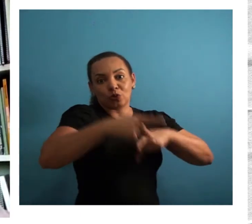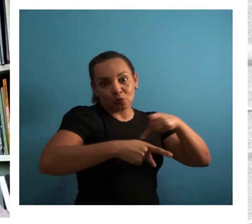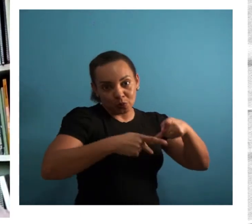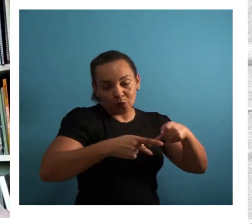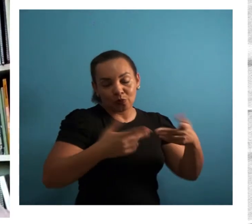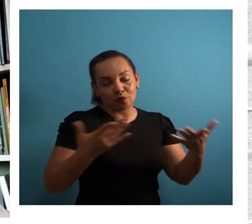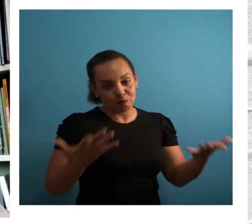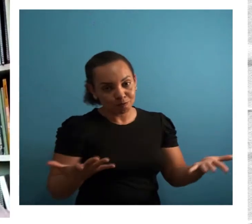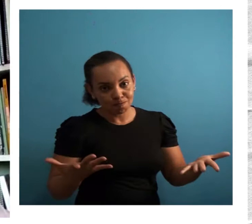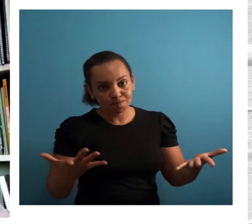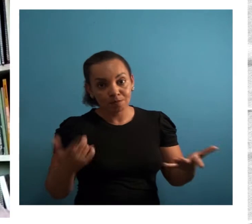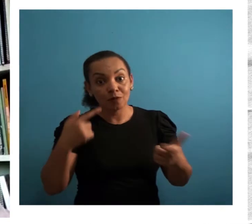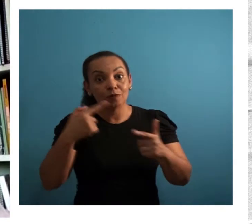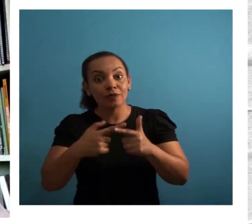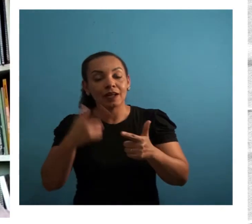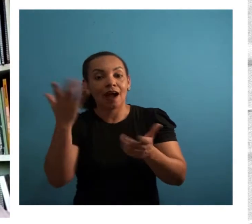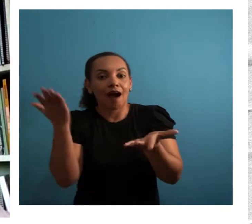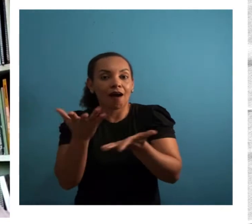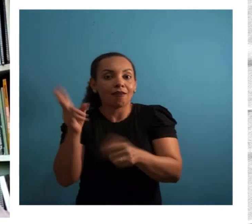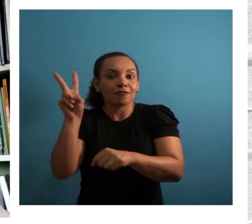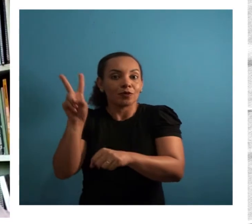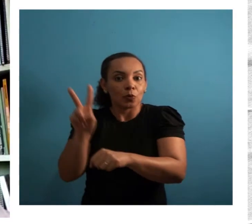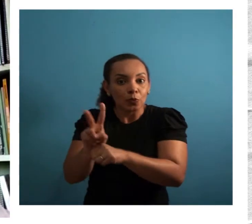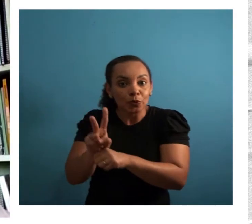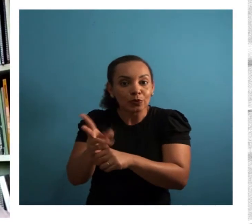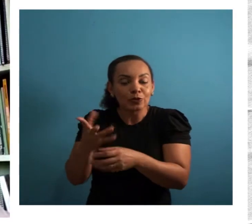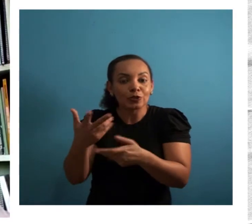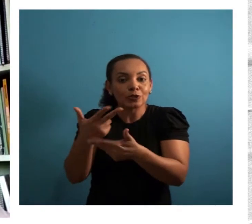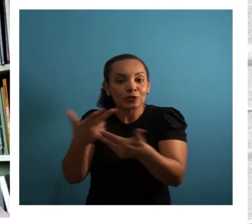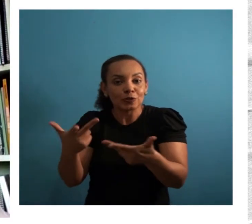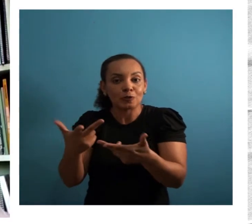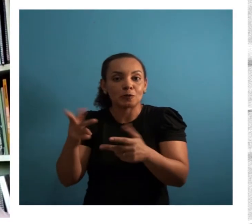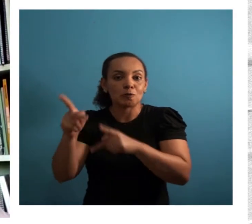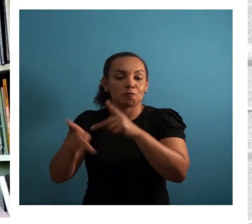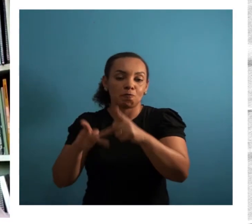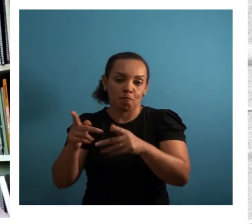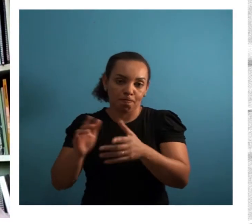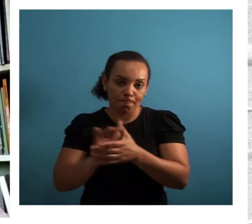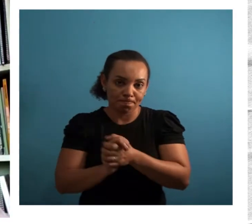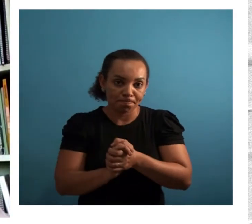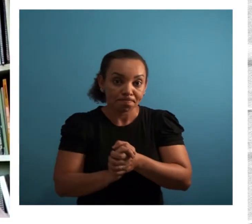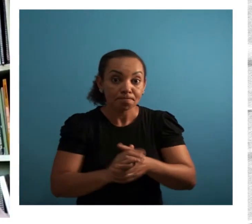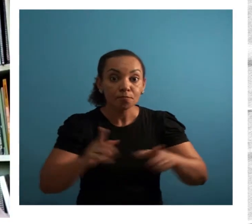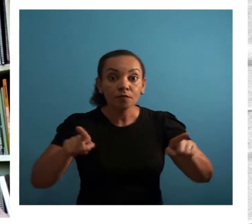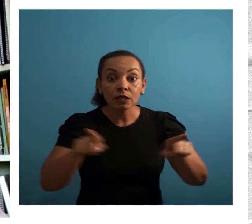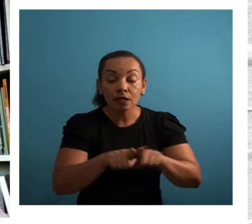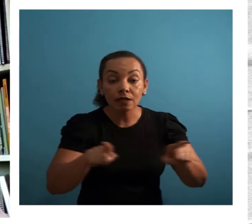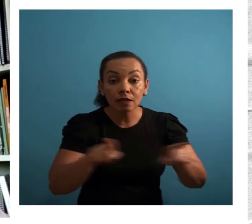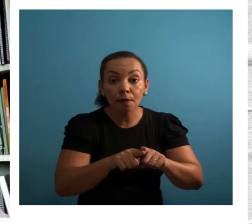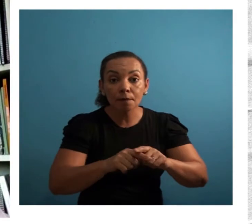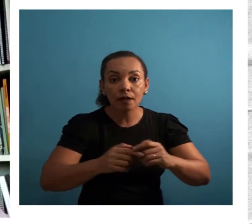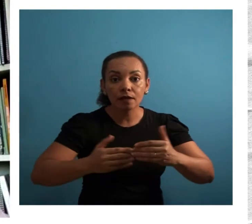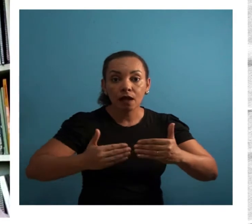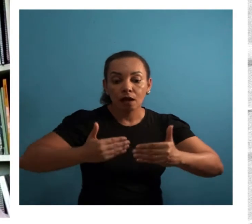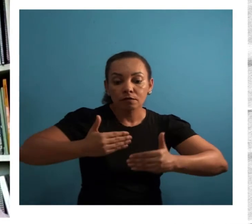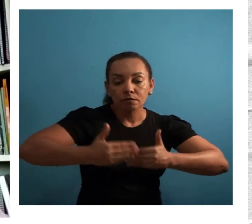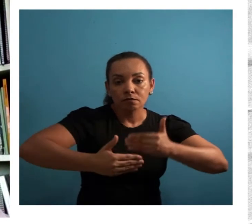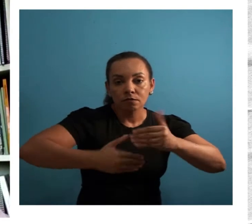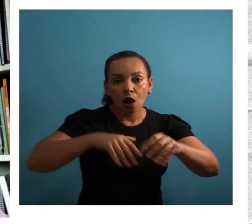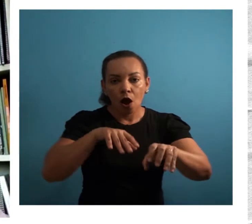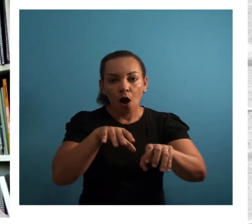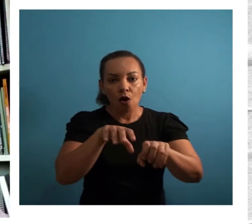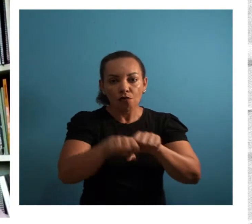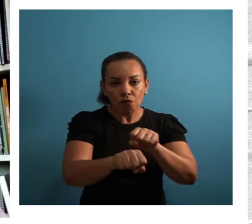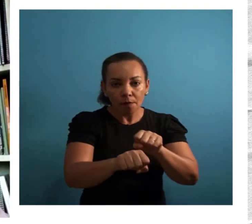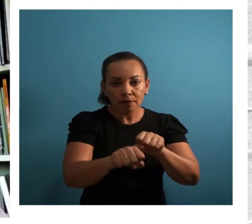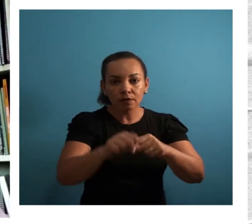em que vive e em seguida no processo de formação de lideranças dos movimentos populares também